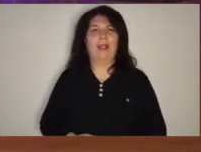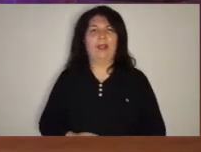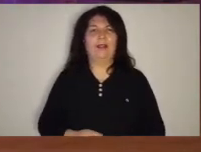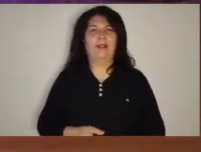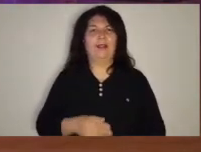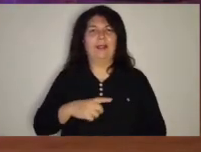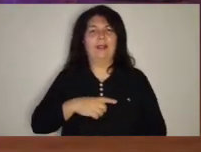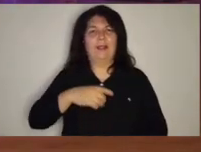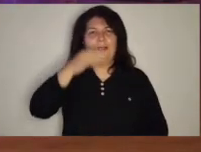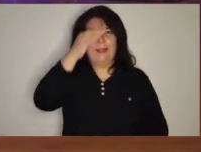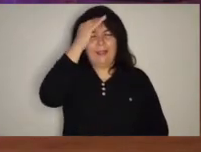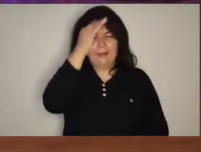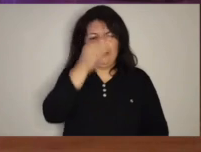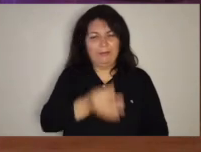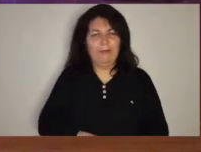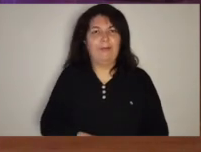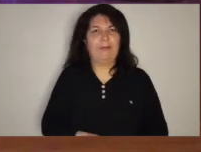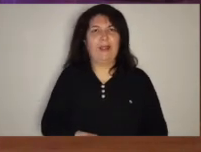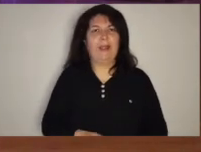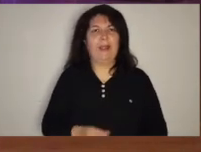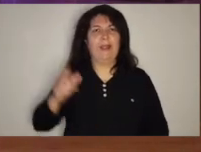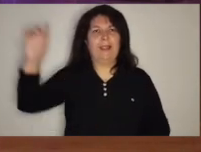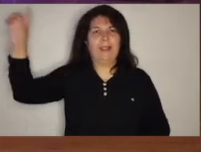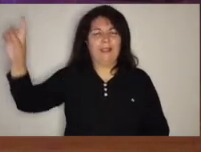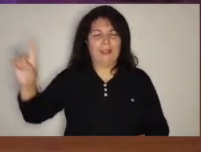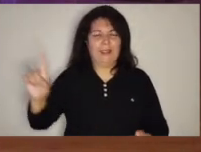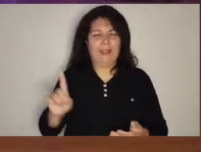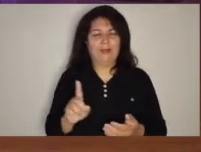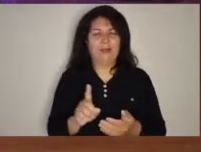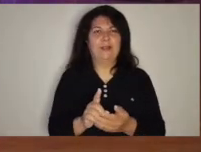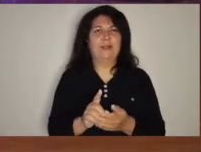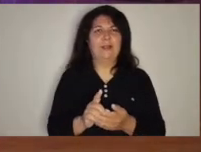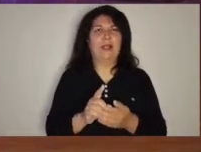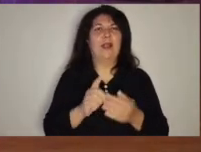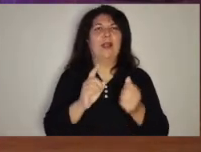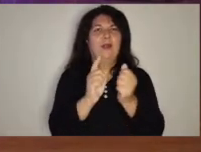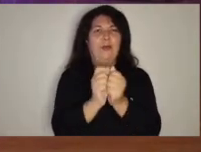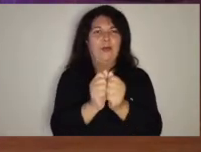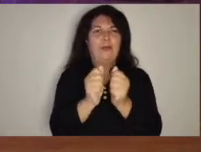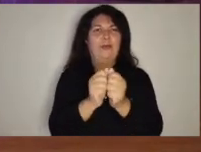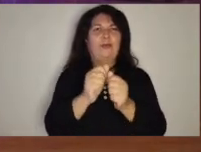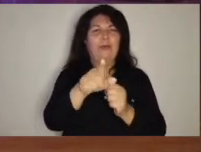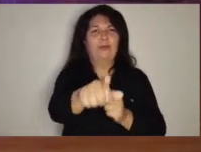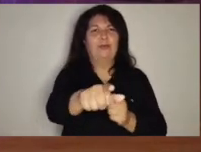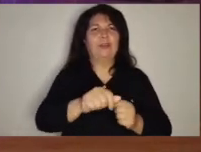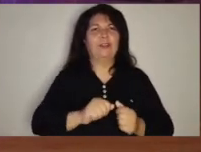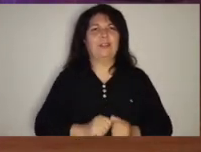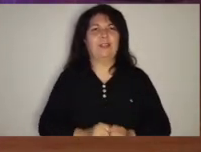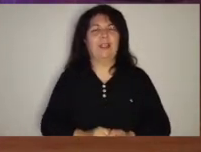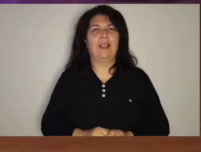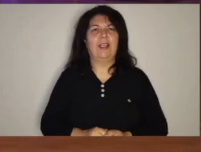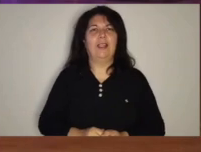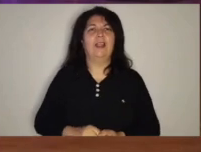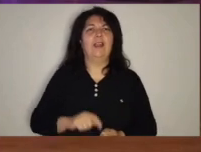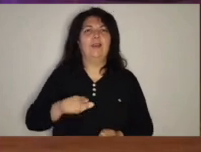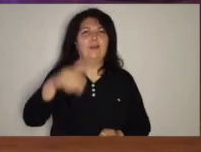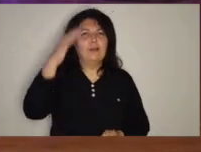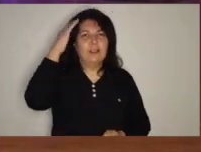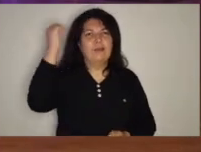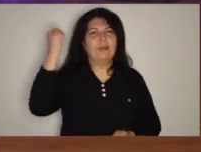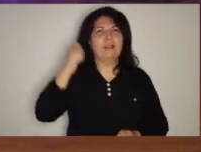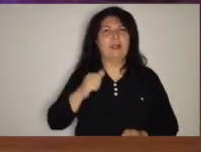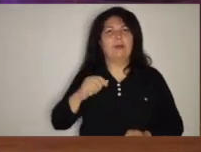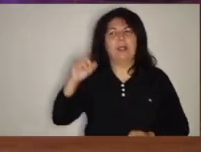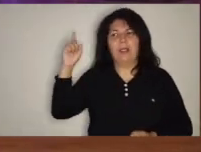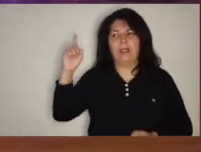é confiar e ter fé, que a presença de Deus está em você. E quando você entrar, ou quando você decidir fazer